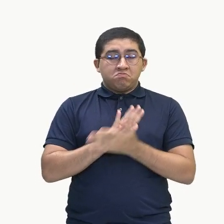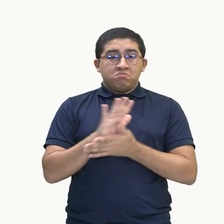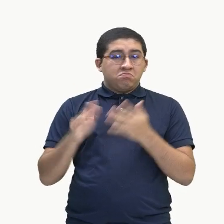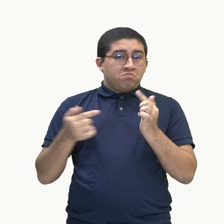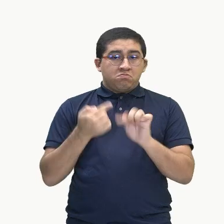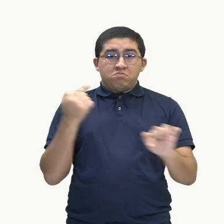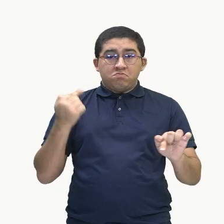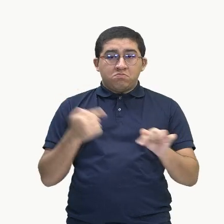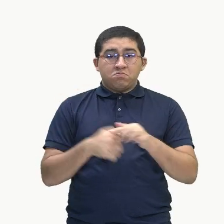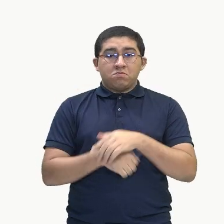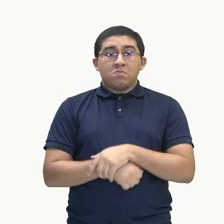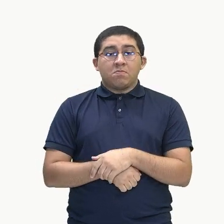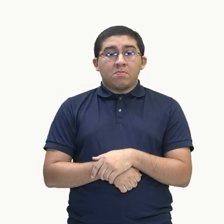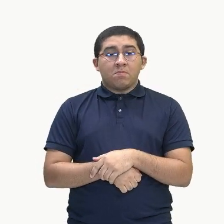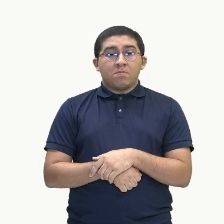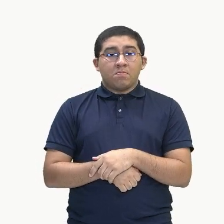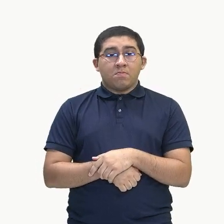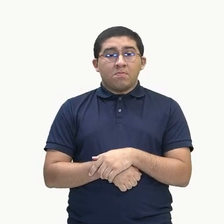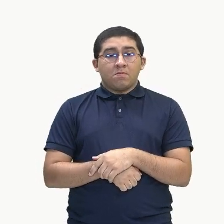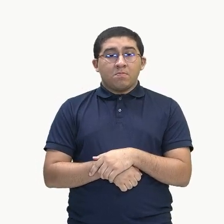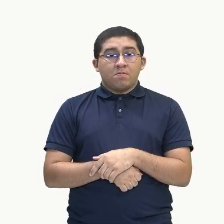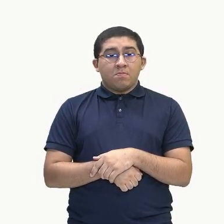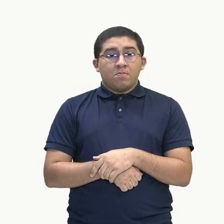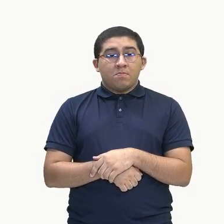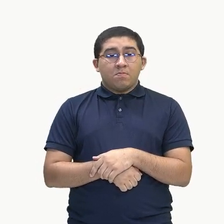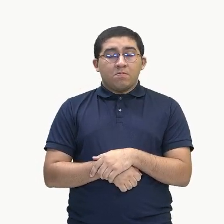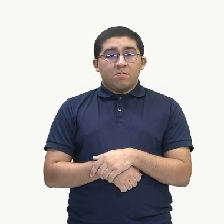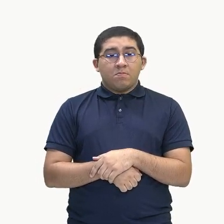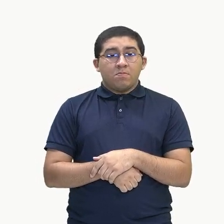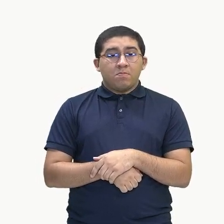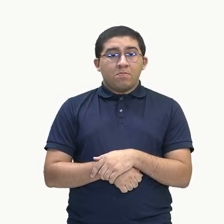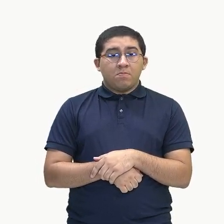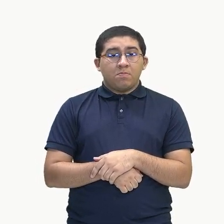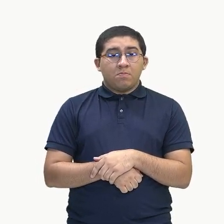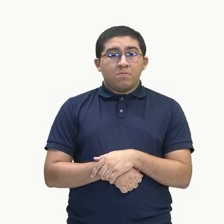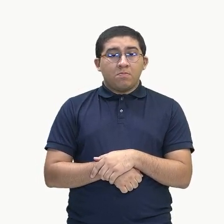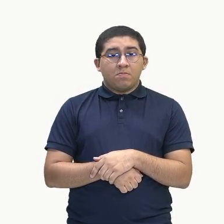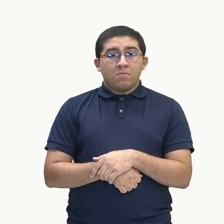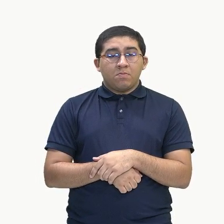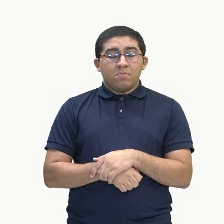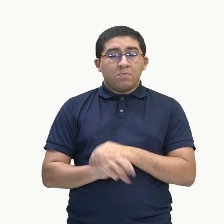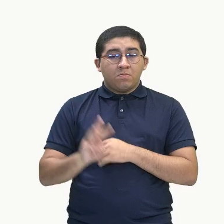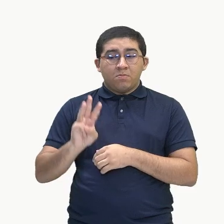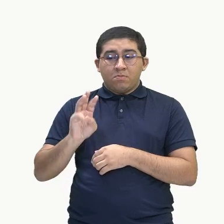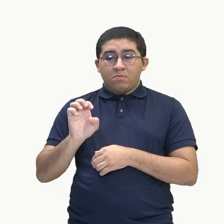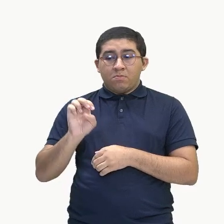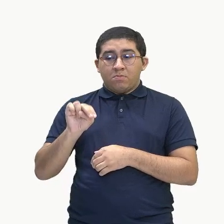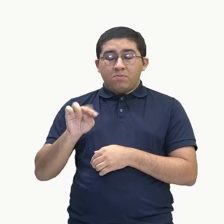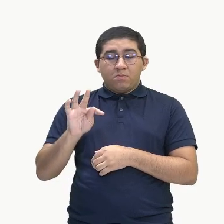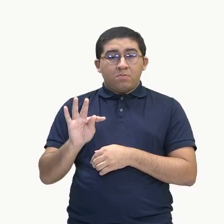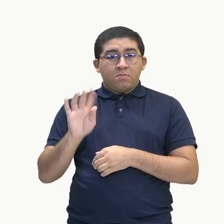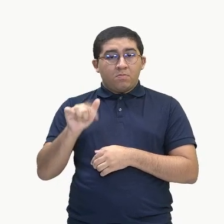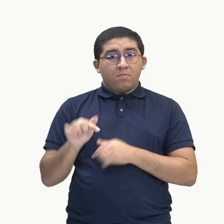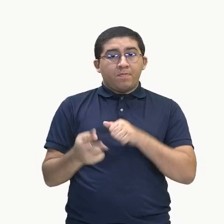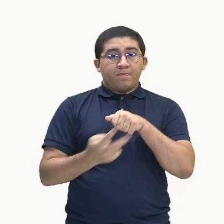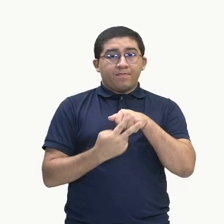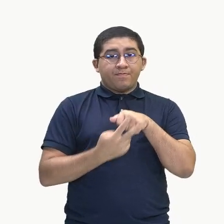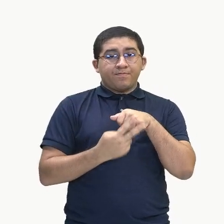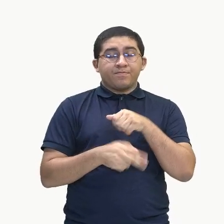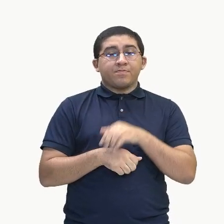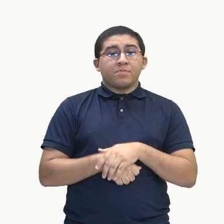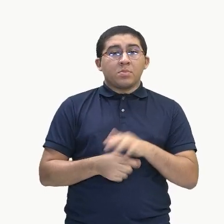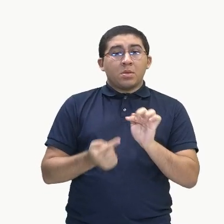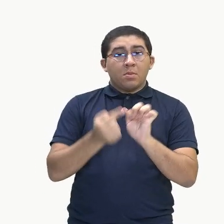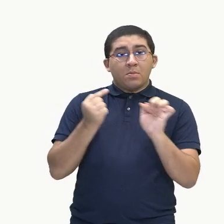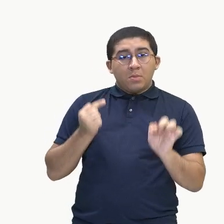verbos que completam aí, tá? Então, went é o meu verbo. Como eu estou falando de past continuous e simple